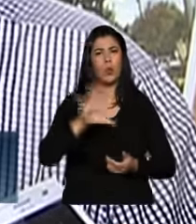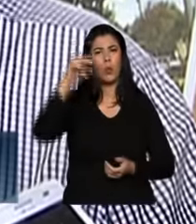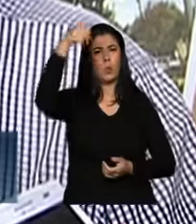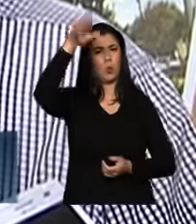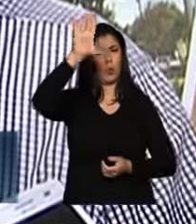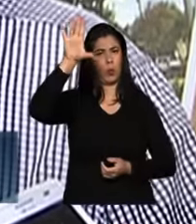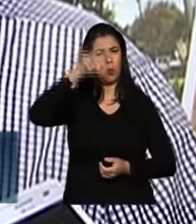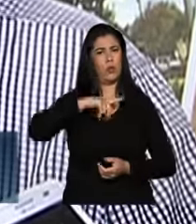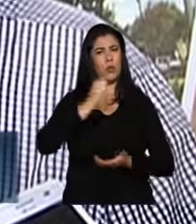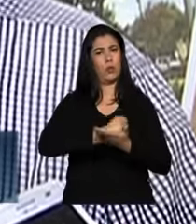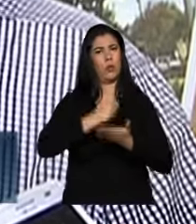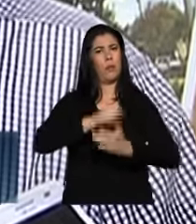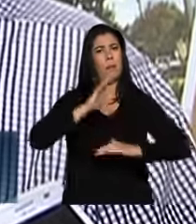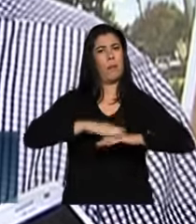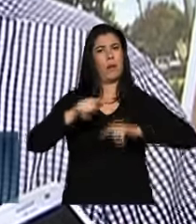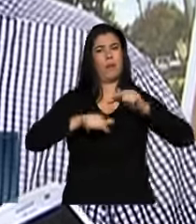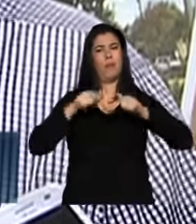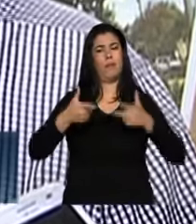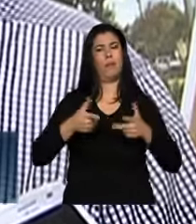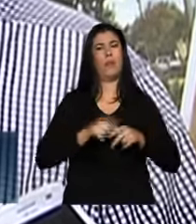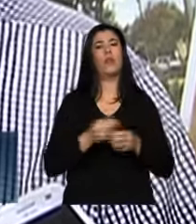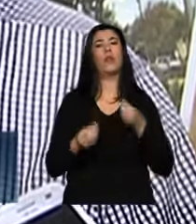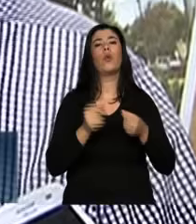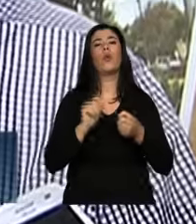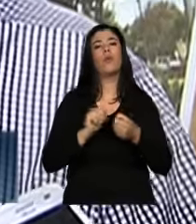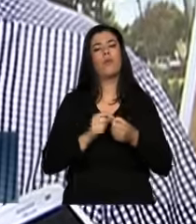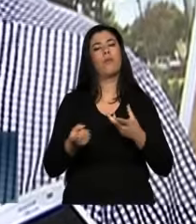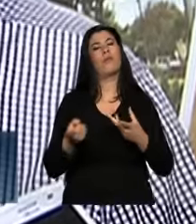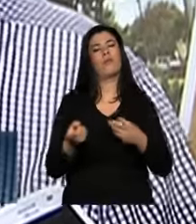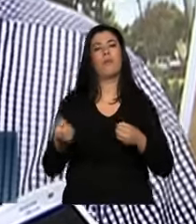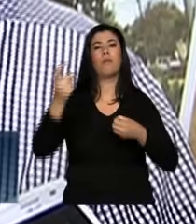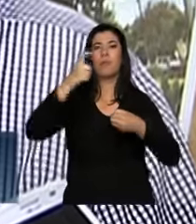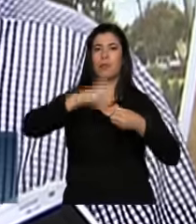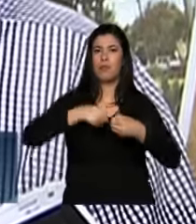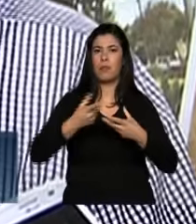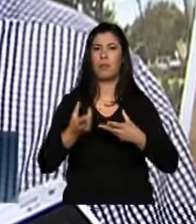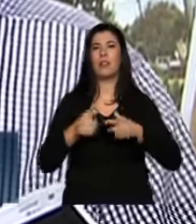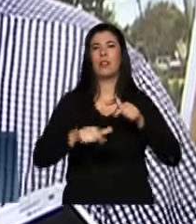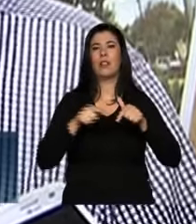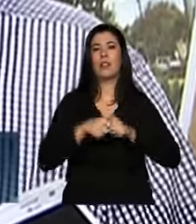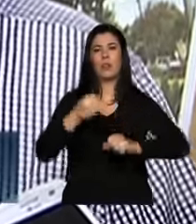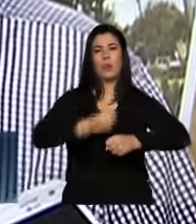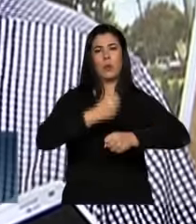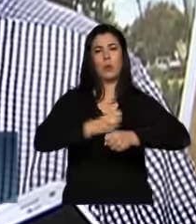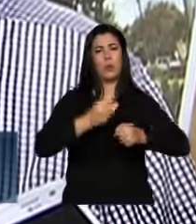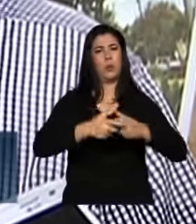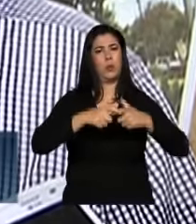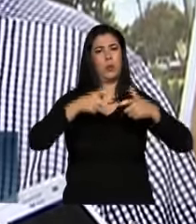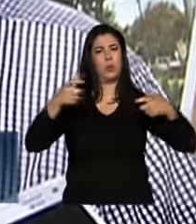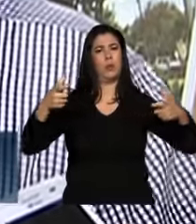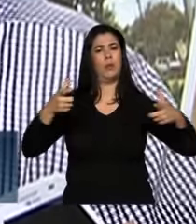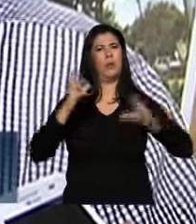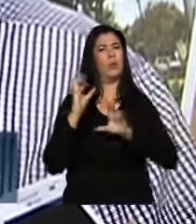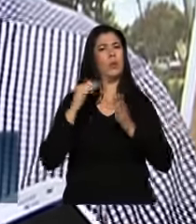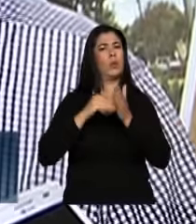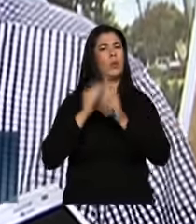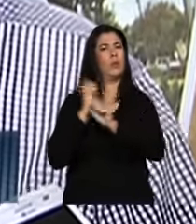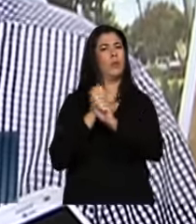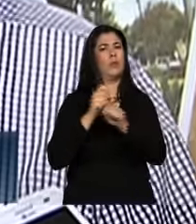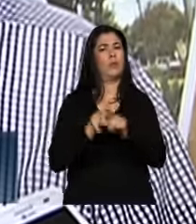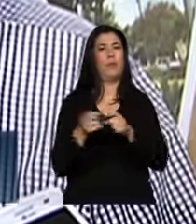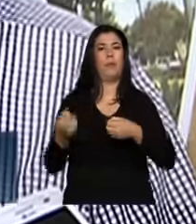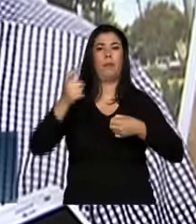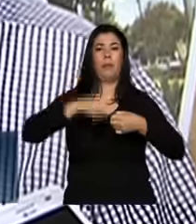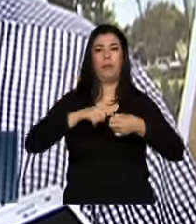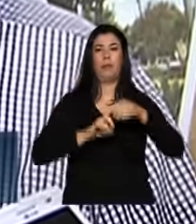fruto desses empreendimentos, é fruto das parcerias privadas, porque Juazeiro tem hoje o maior volume de obra da sua história, e parcerias também